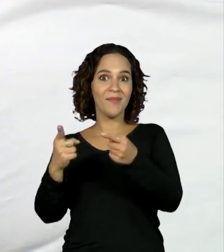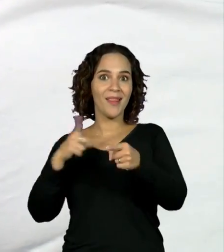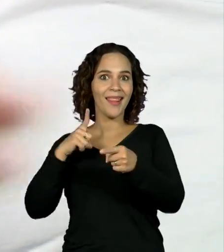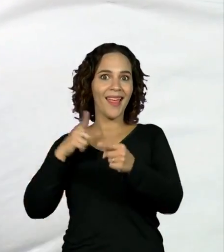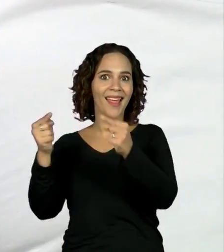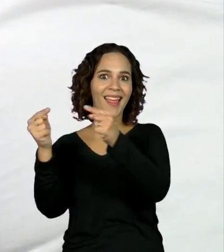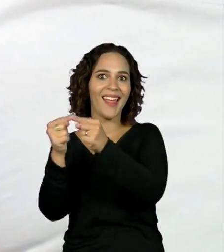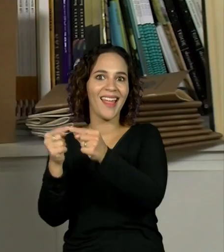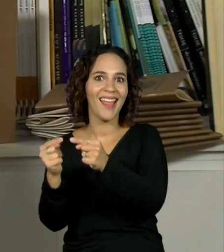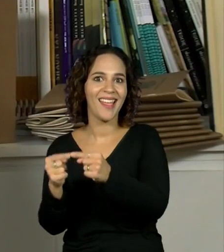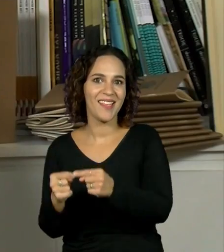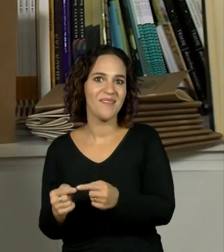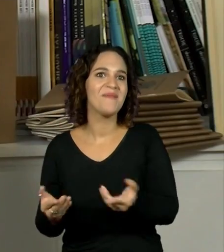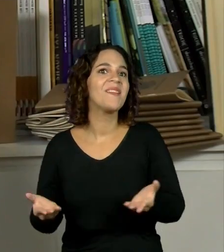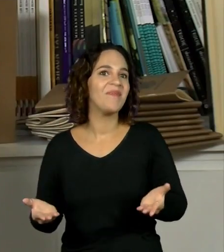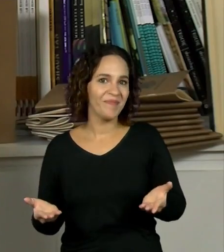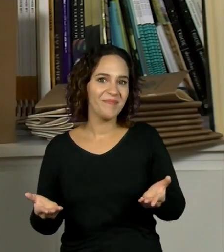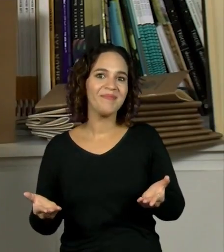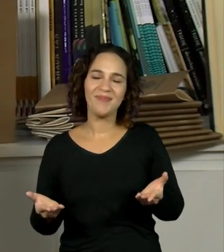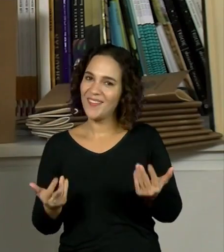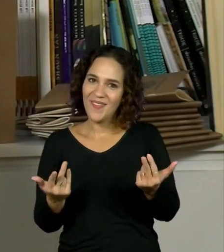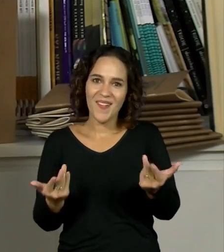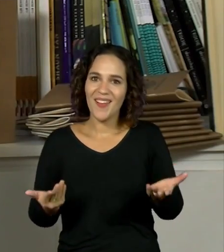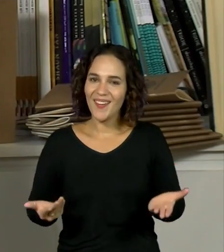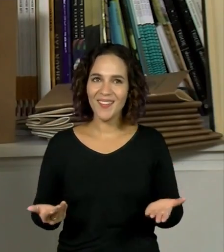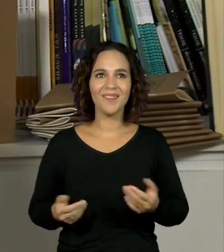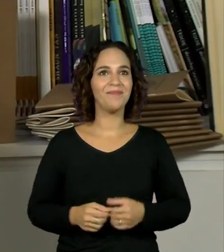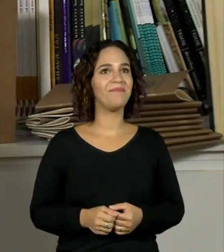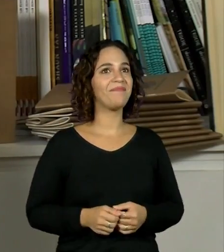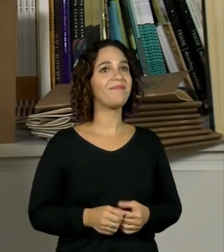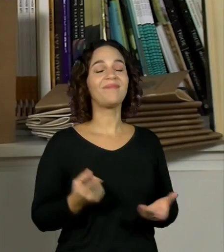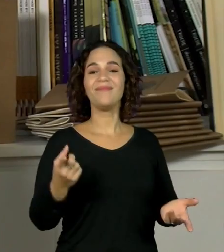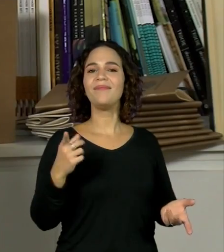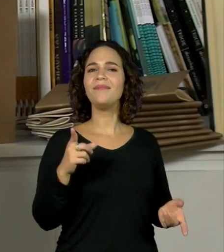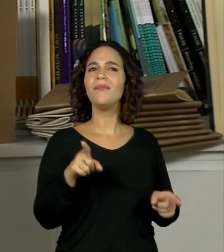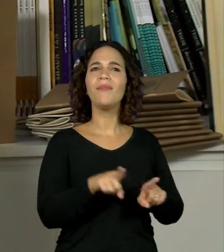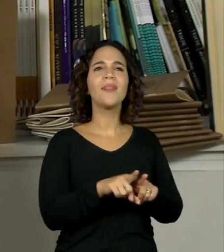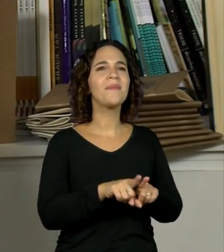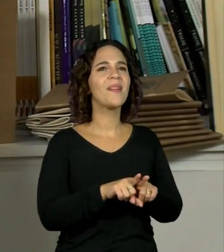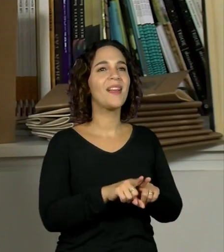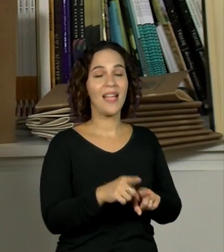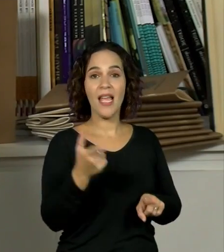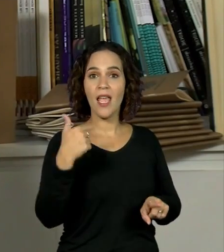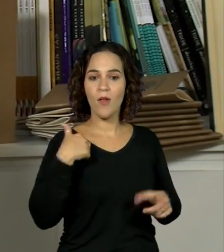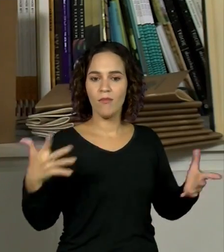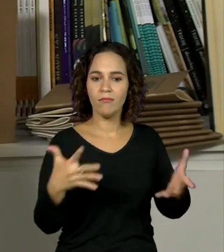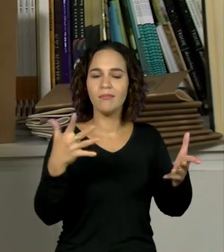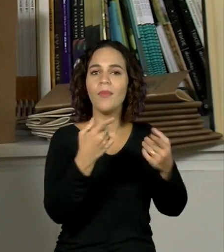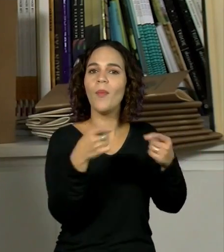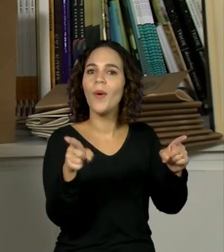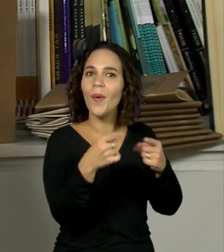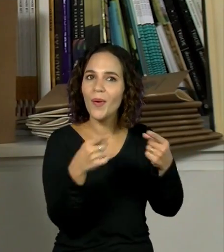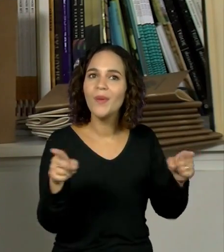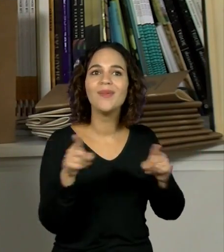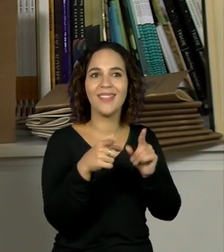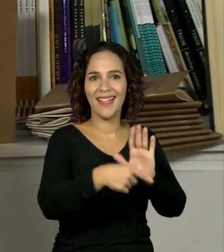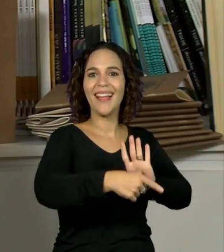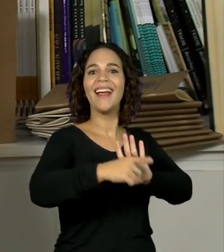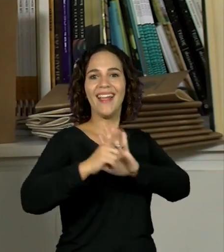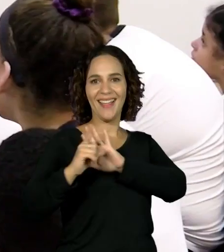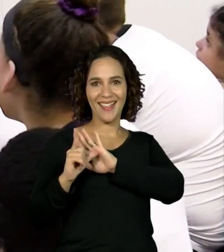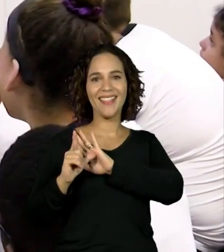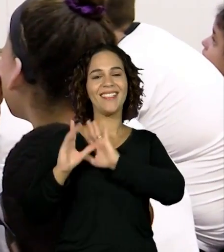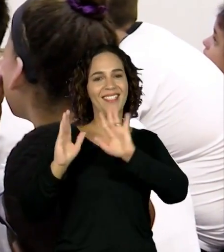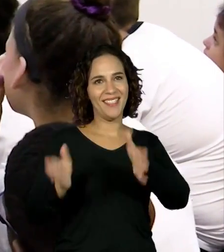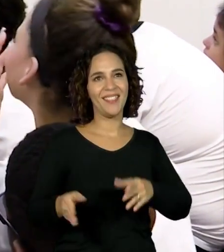tem realmente a ver, tem as rimas, né? Então, também trabalhei música com eles antes desse